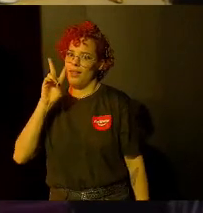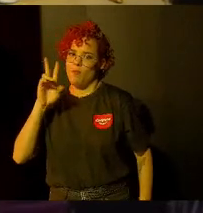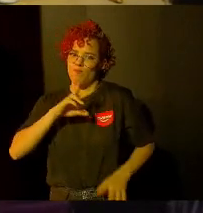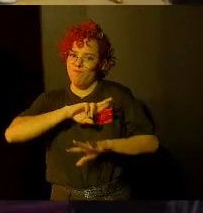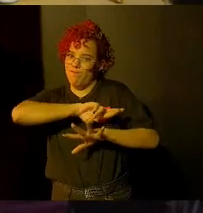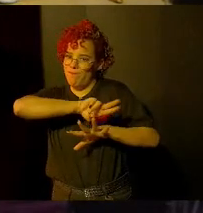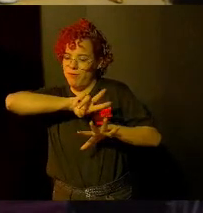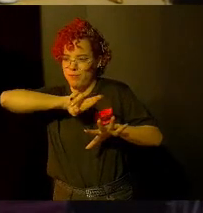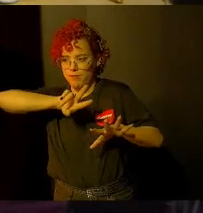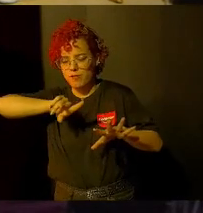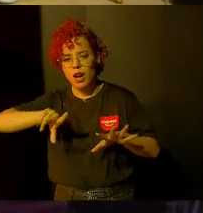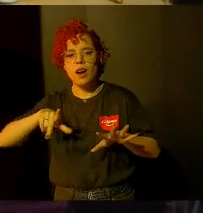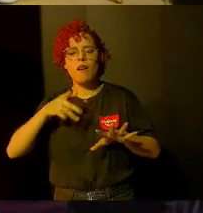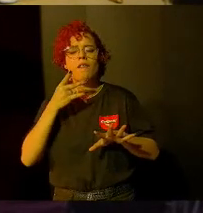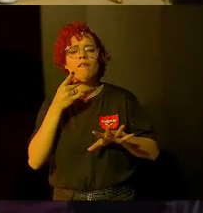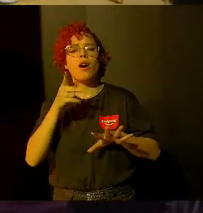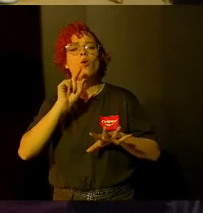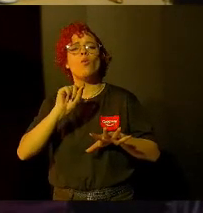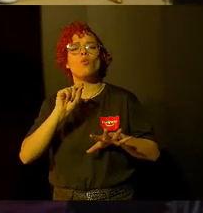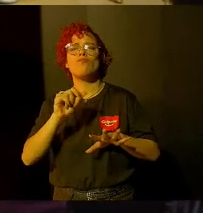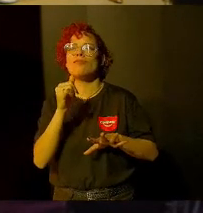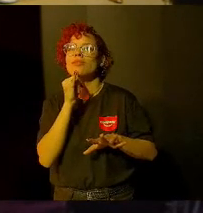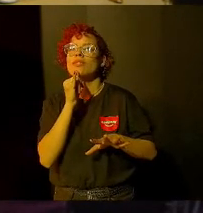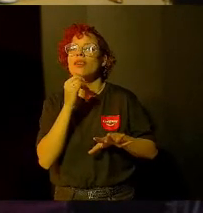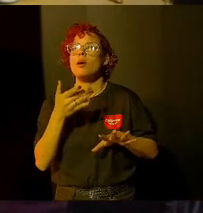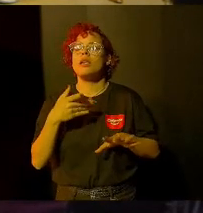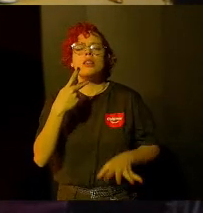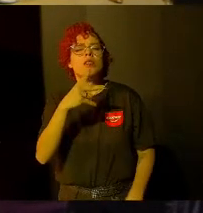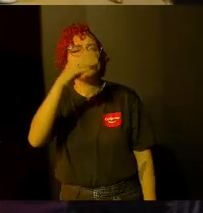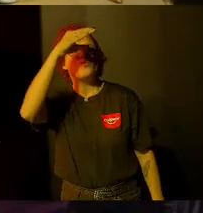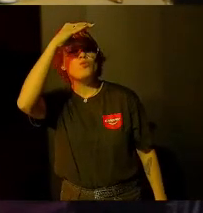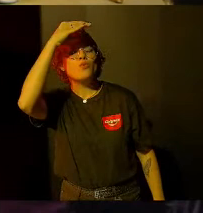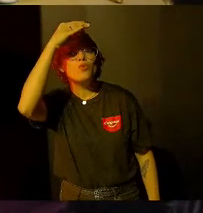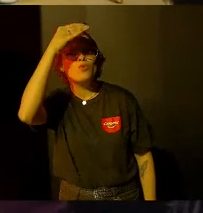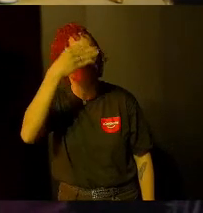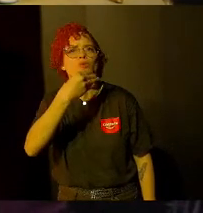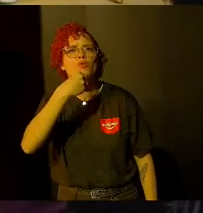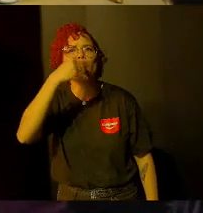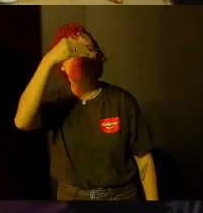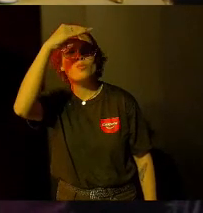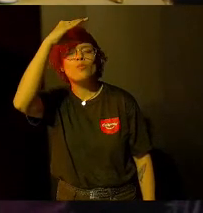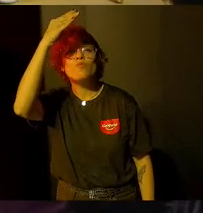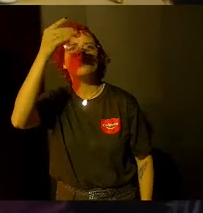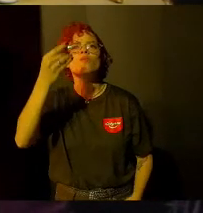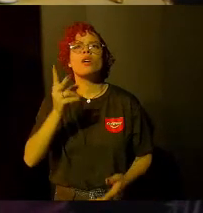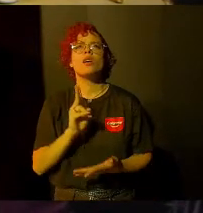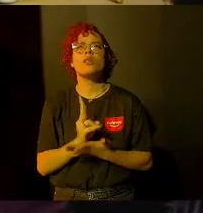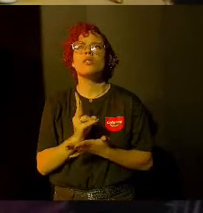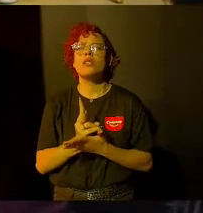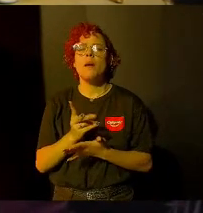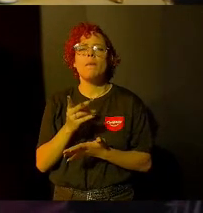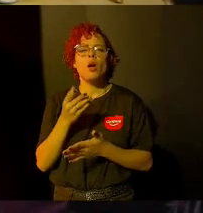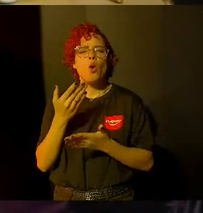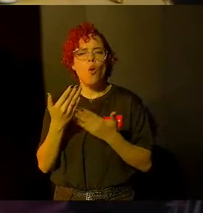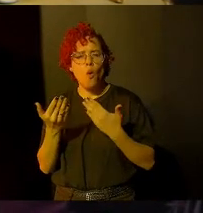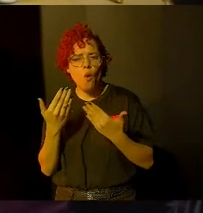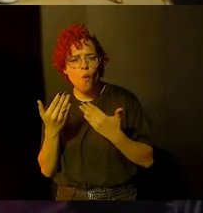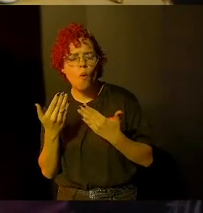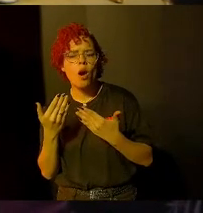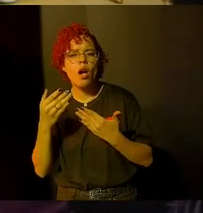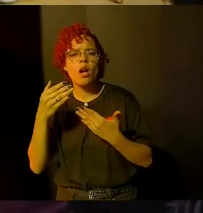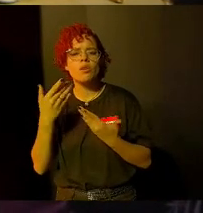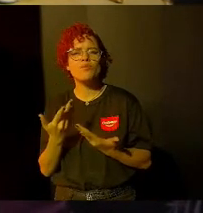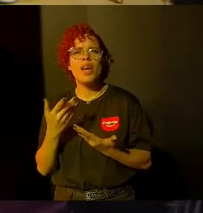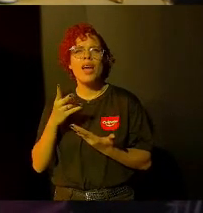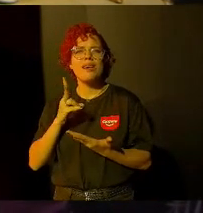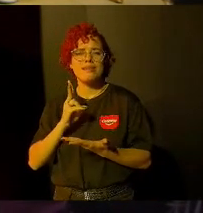então diziam por exemplo seu tio é sempre começando com seu tio né seu